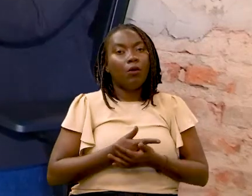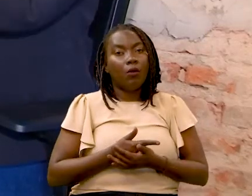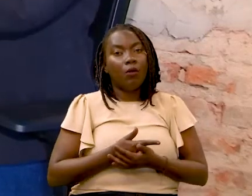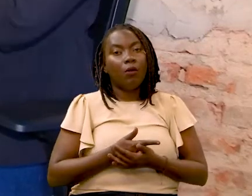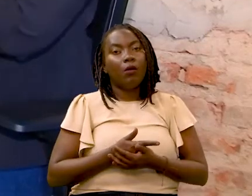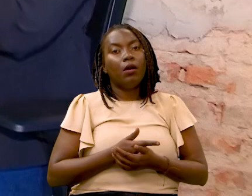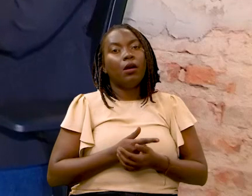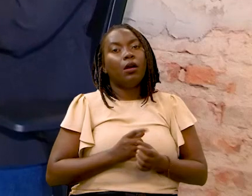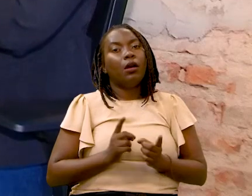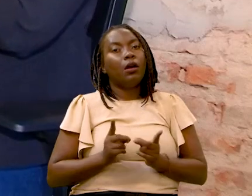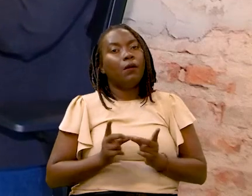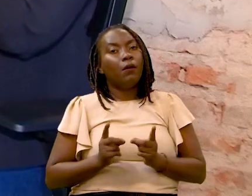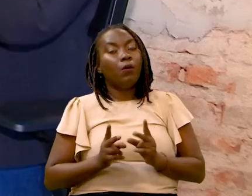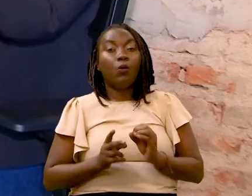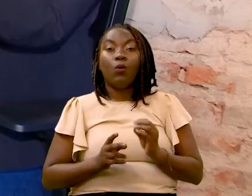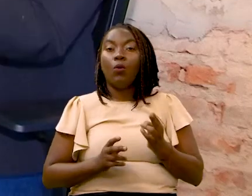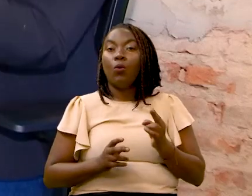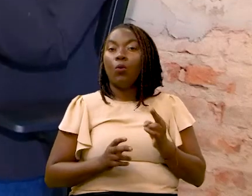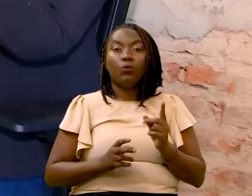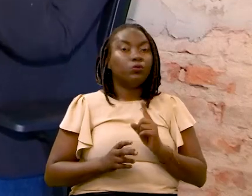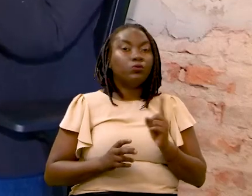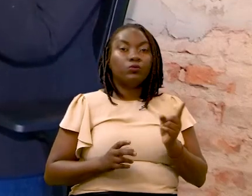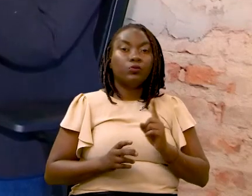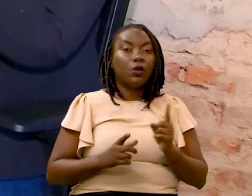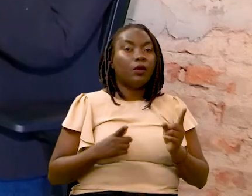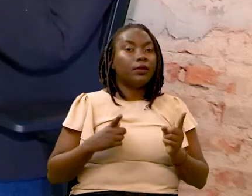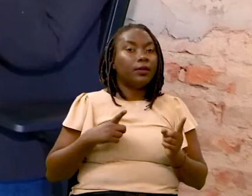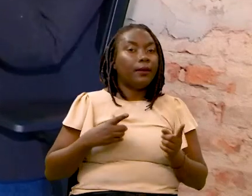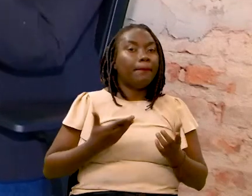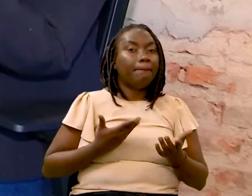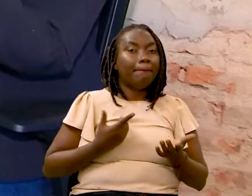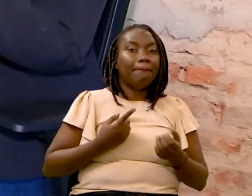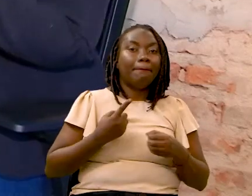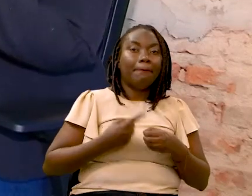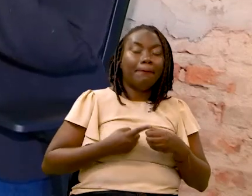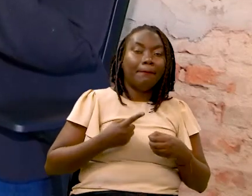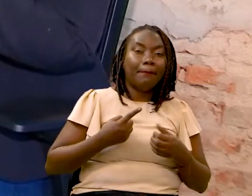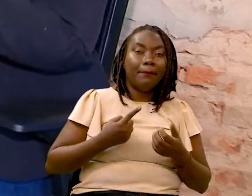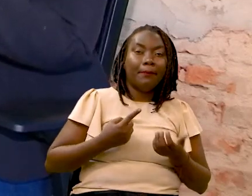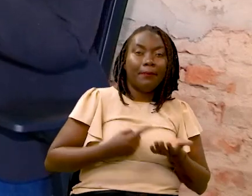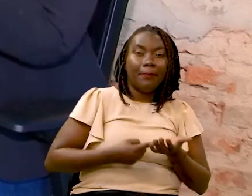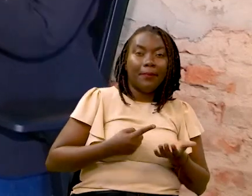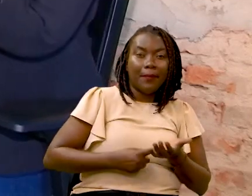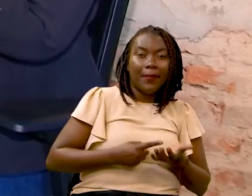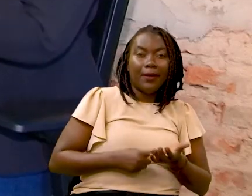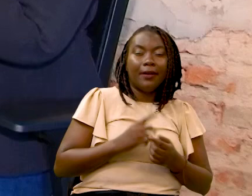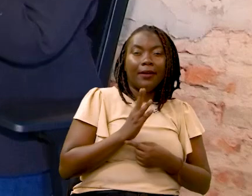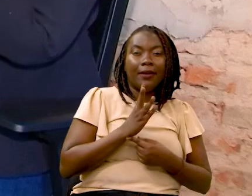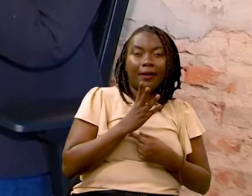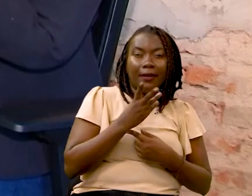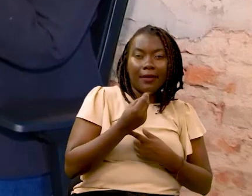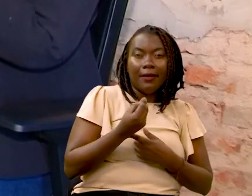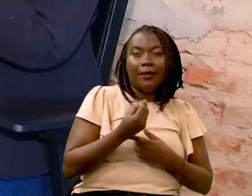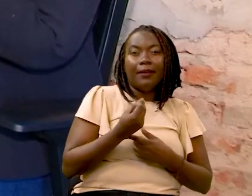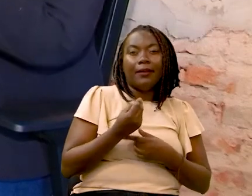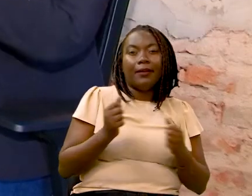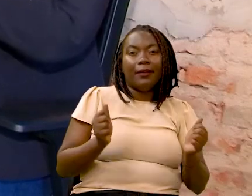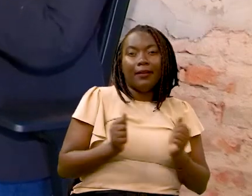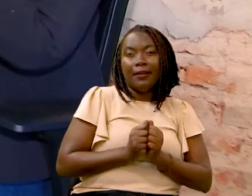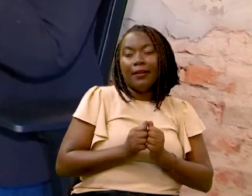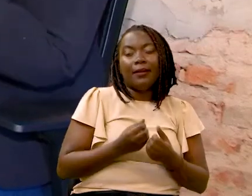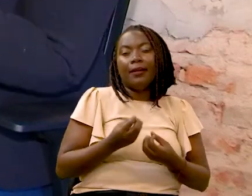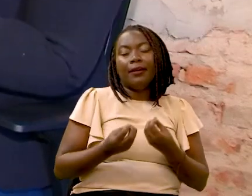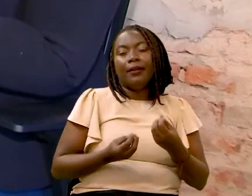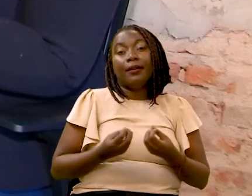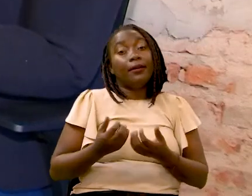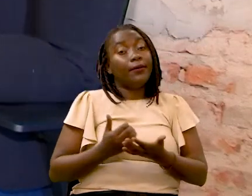Você compra essa obra e revende? Ou não, você tem aí uma parceria com o artista e esse material é consignado?